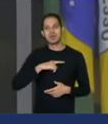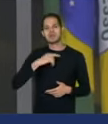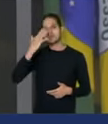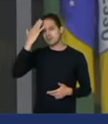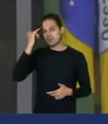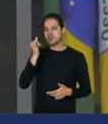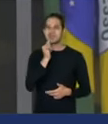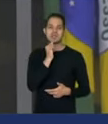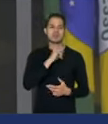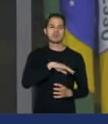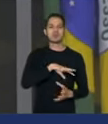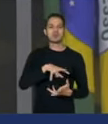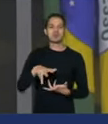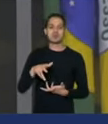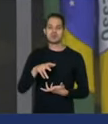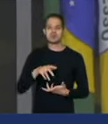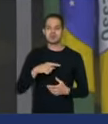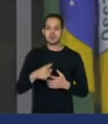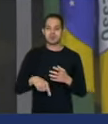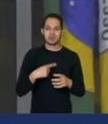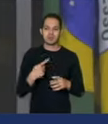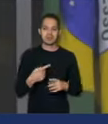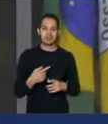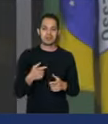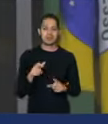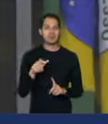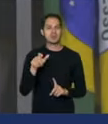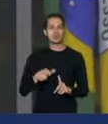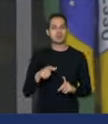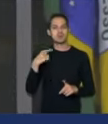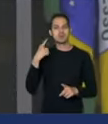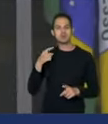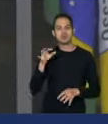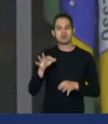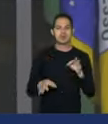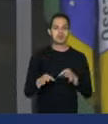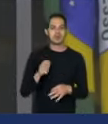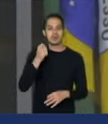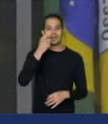todo. Esse jurista é nada mais, ninguém menos que Alexandre de Moraes. Muito obrigado.